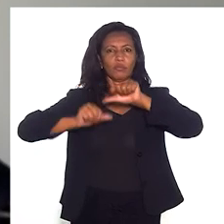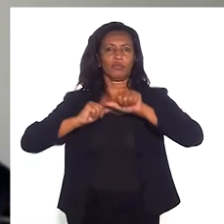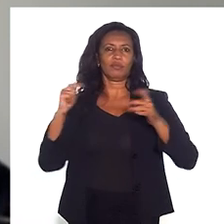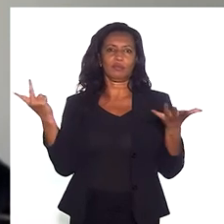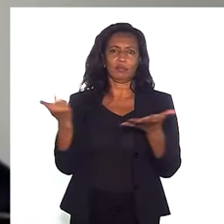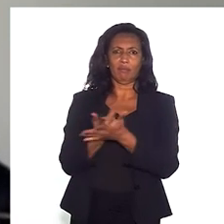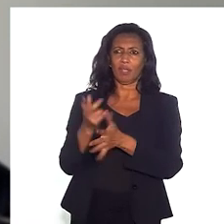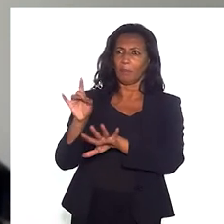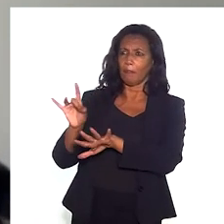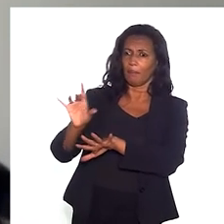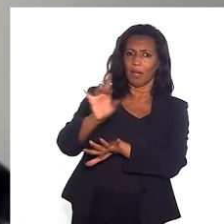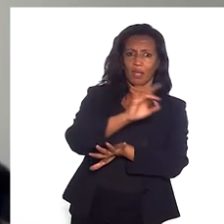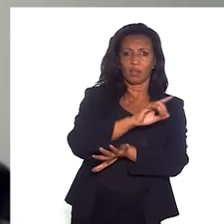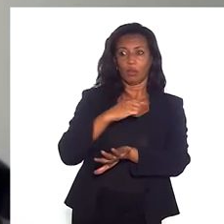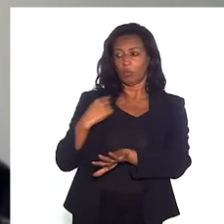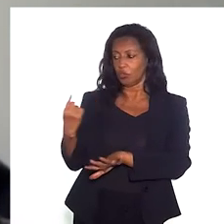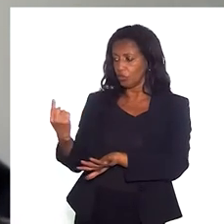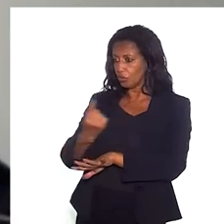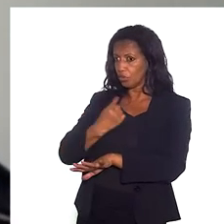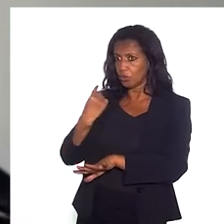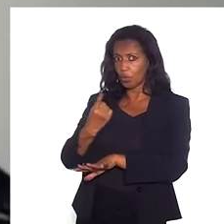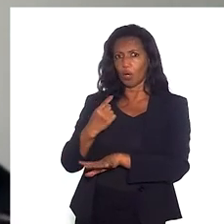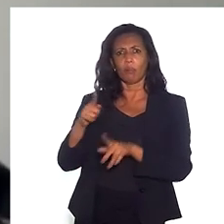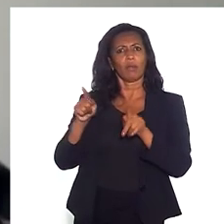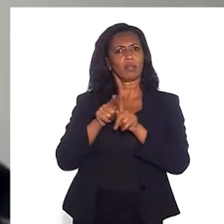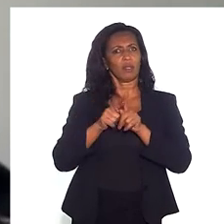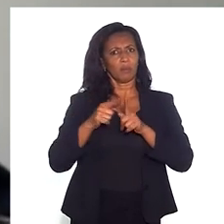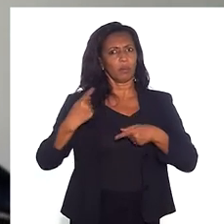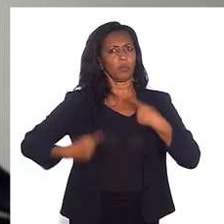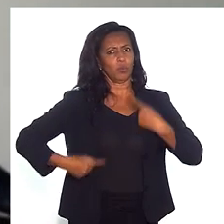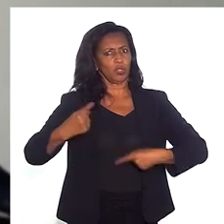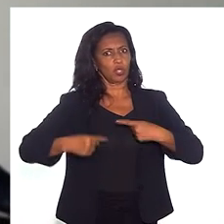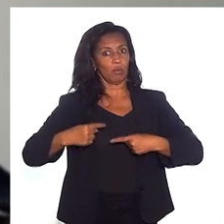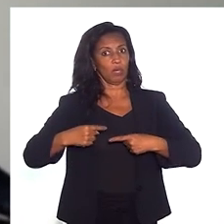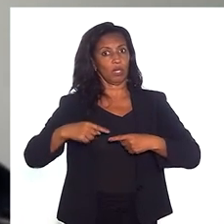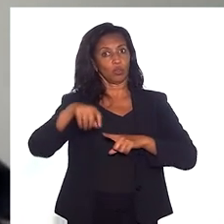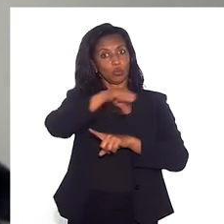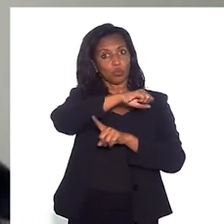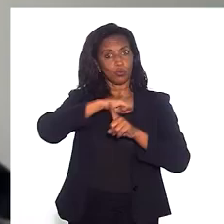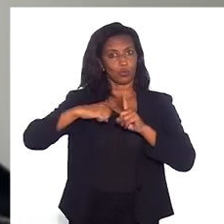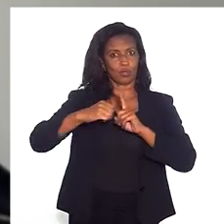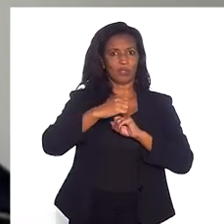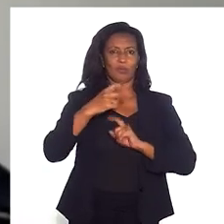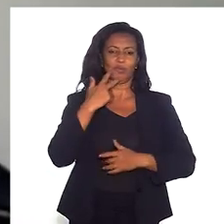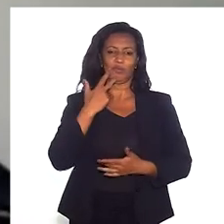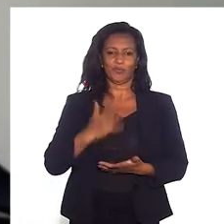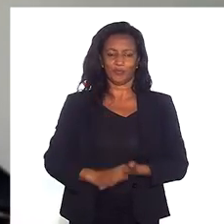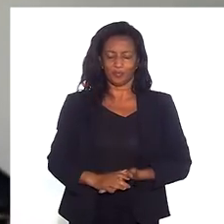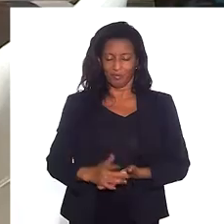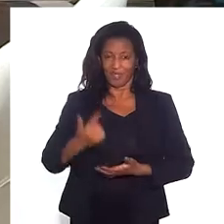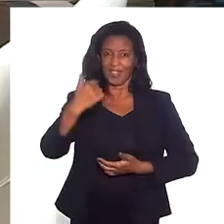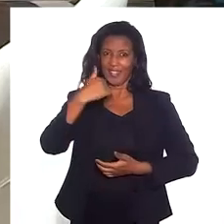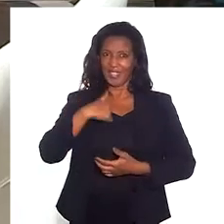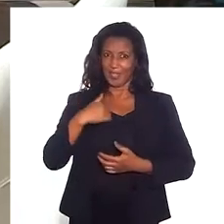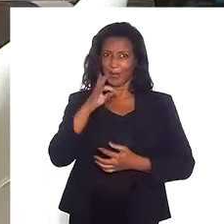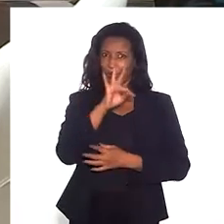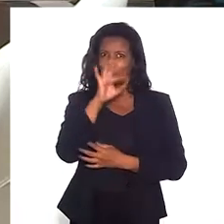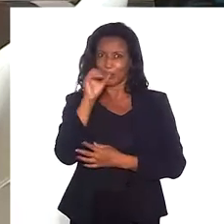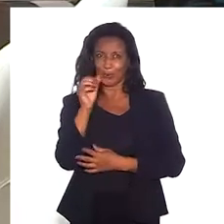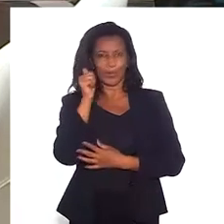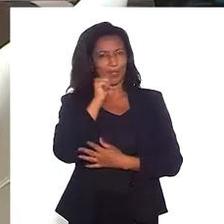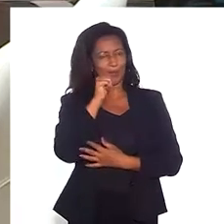a transformação aconteça. Tanto para cada uma de nós, mas também politicamente, né, socialmente falando. Meninas,